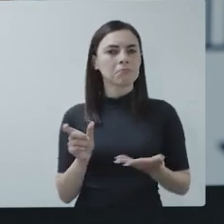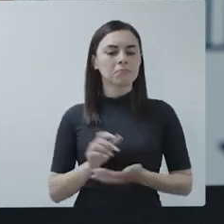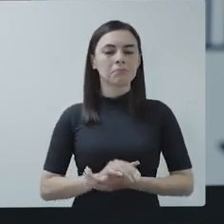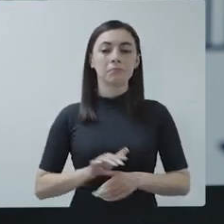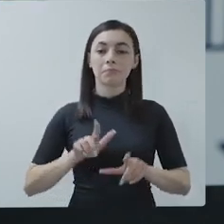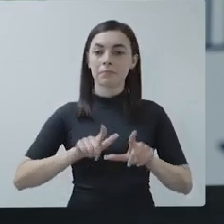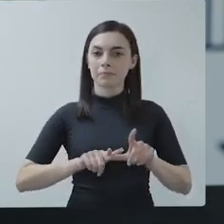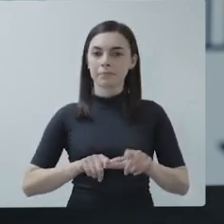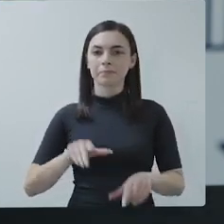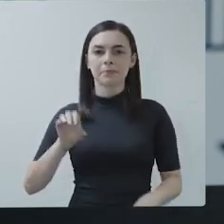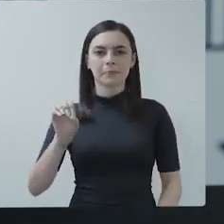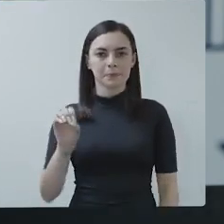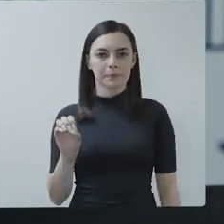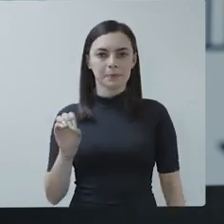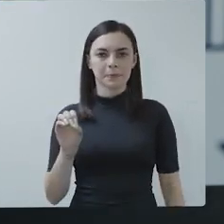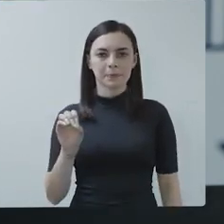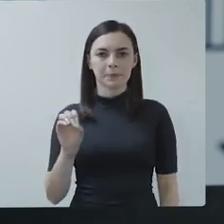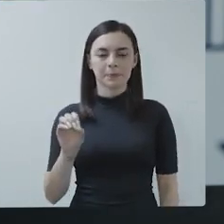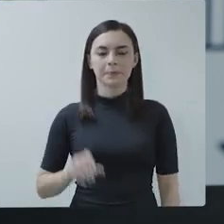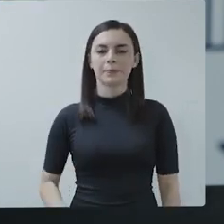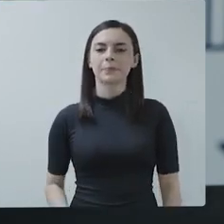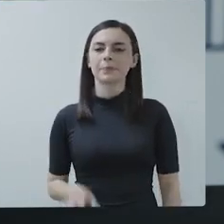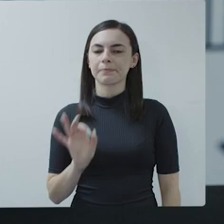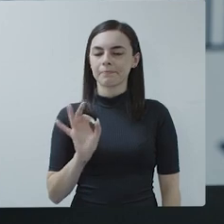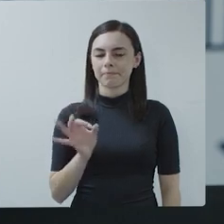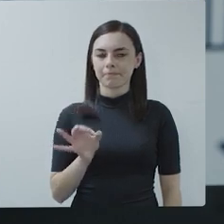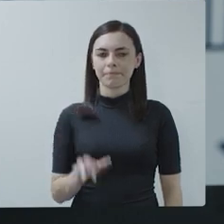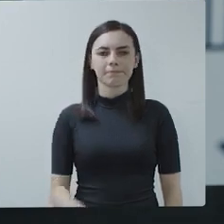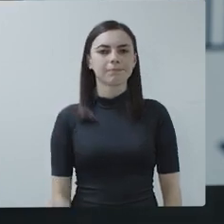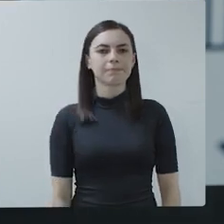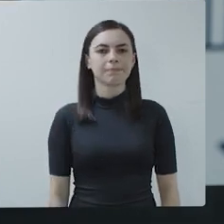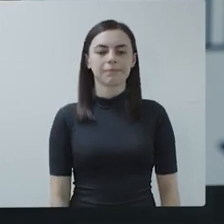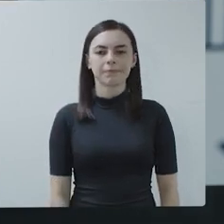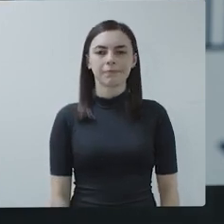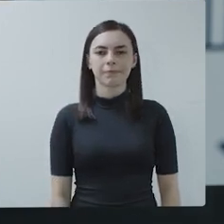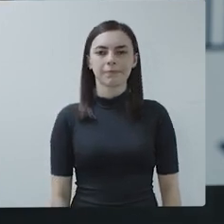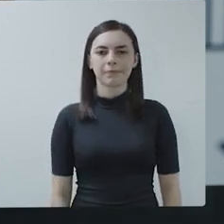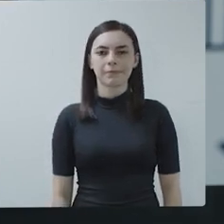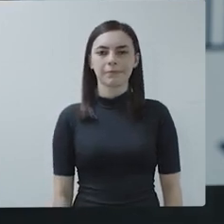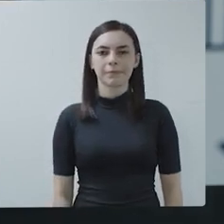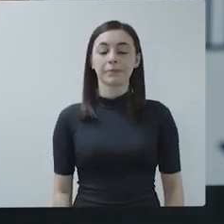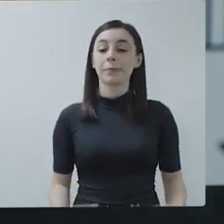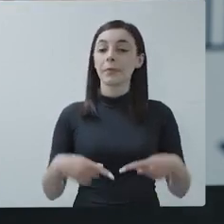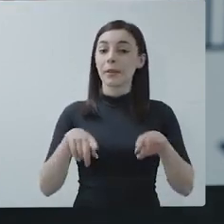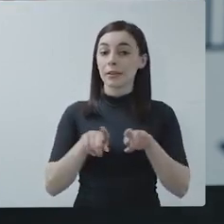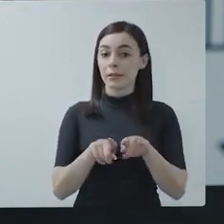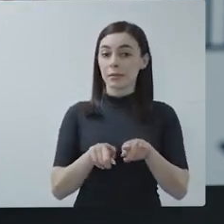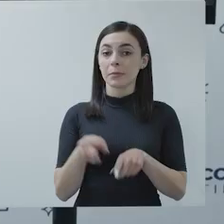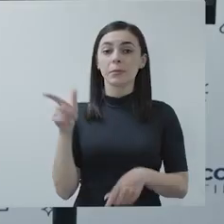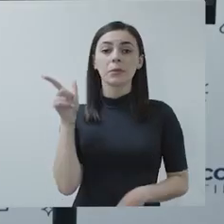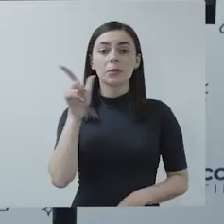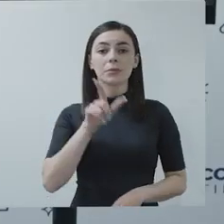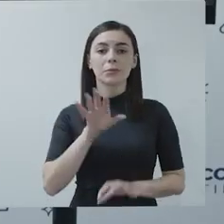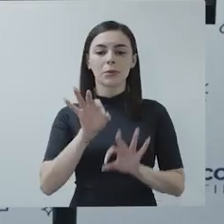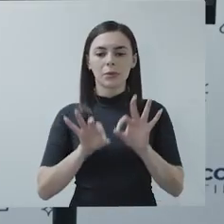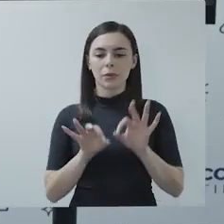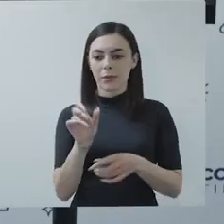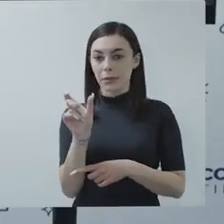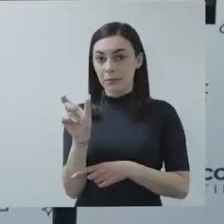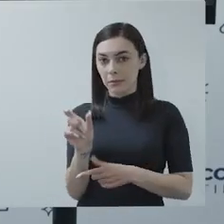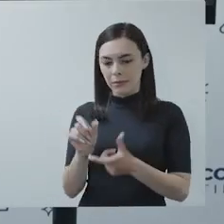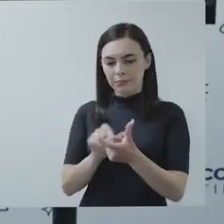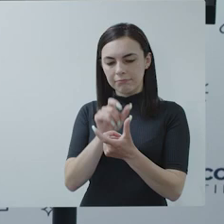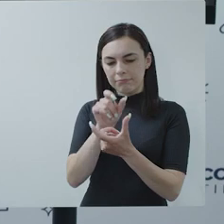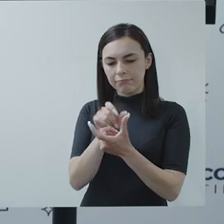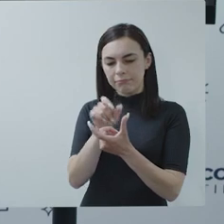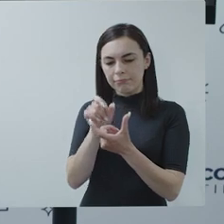é a letra O. Isso mesmo. Nós também conseguimos dividir a palavra jogo